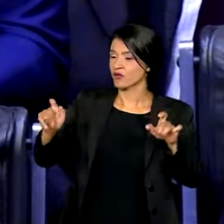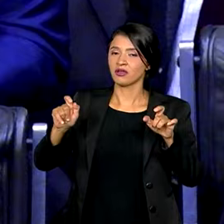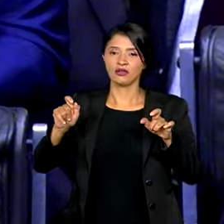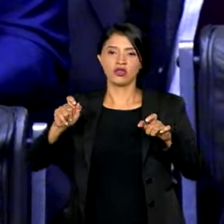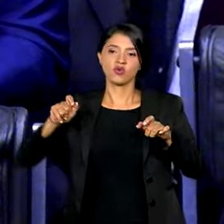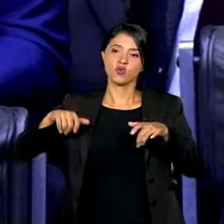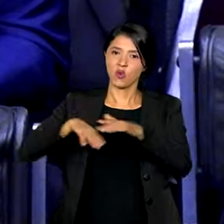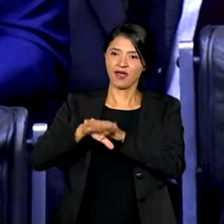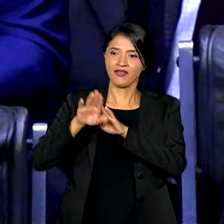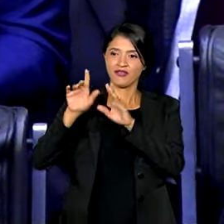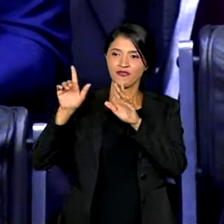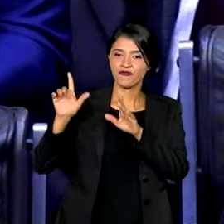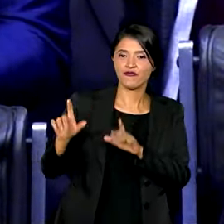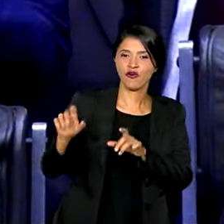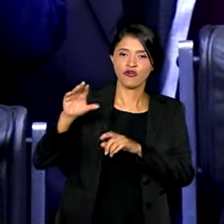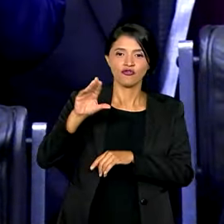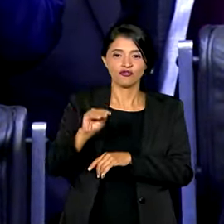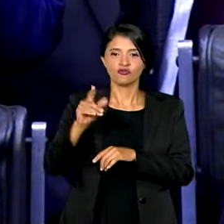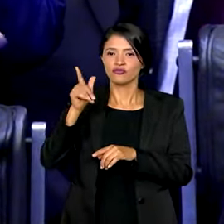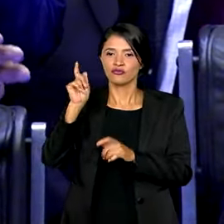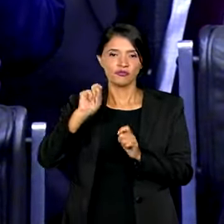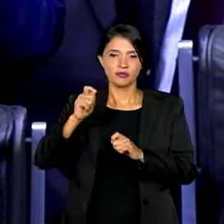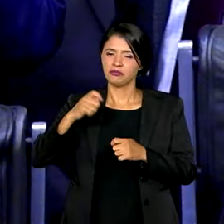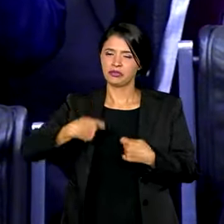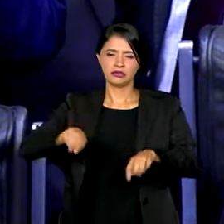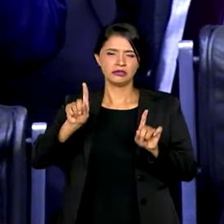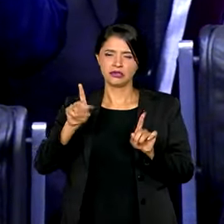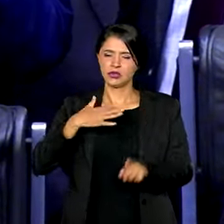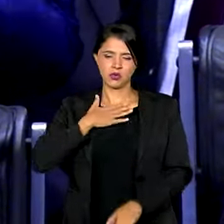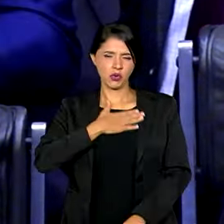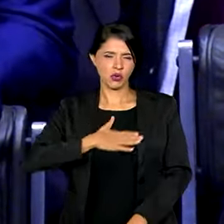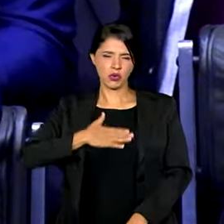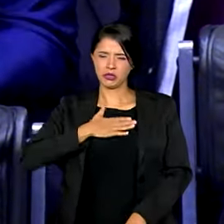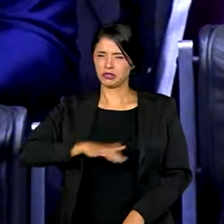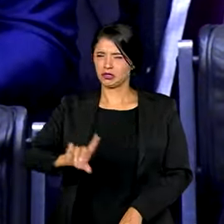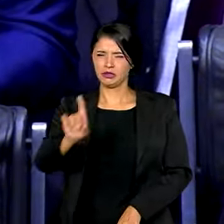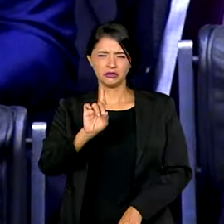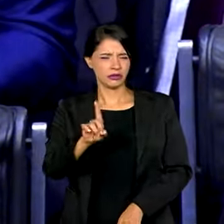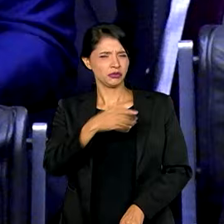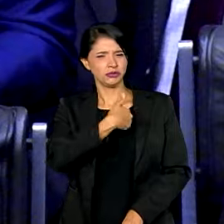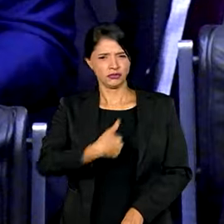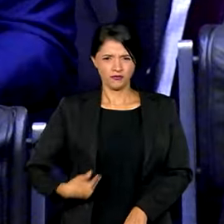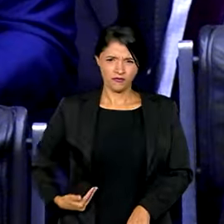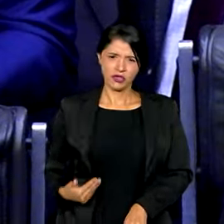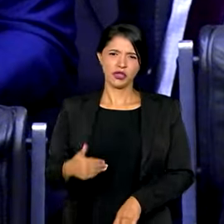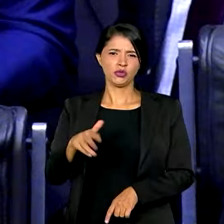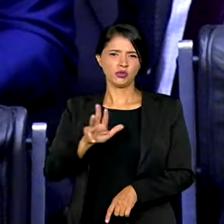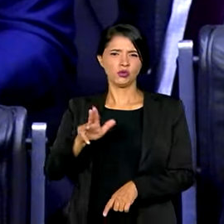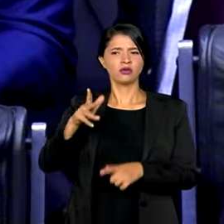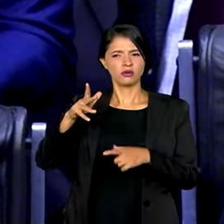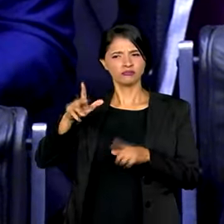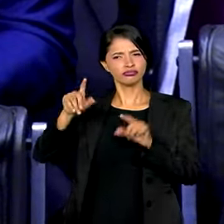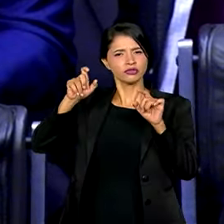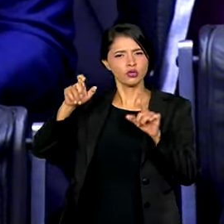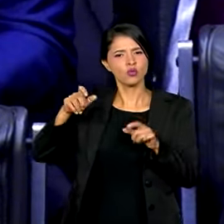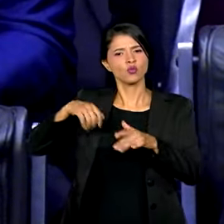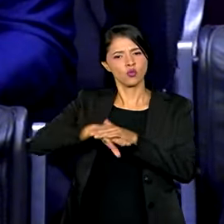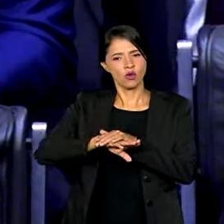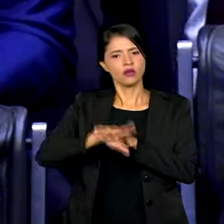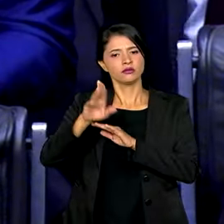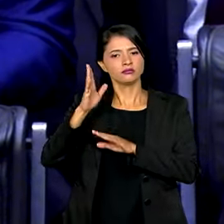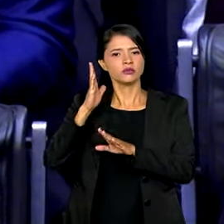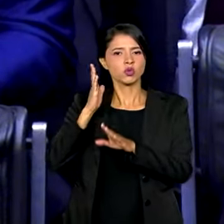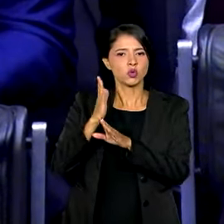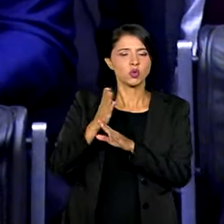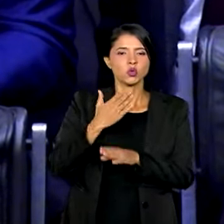Guardem. Não precisa gostar do governo, gostar do Lula. Guardem essa foto. E se lembrem que, contra ou